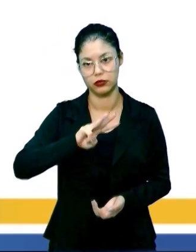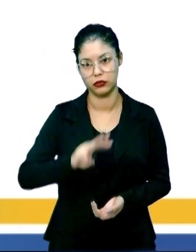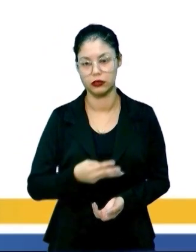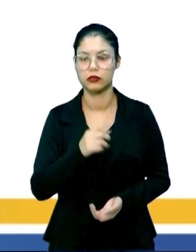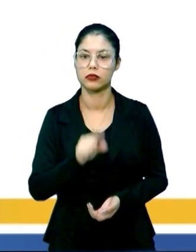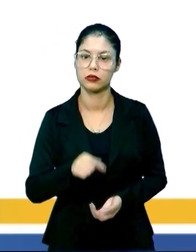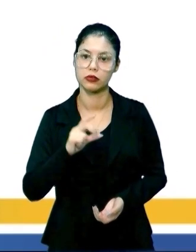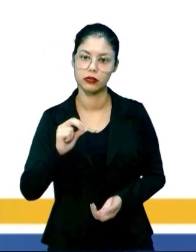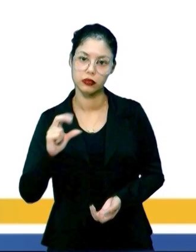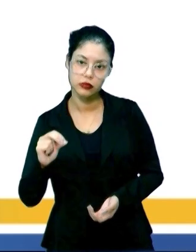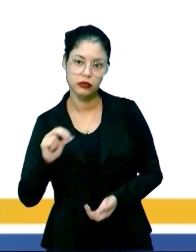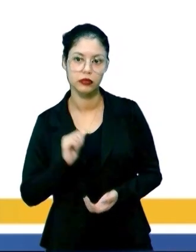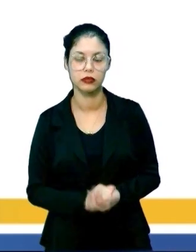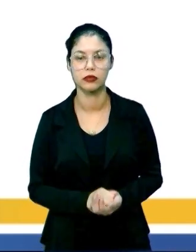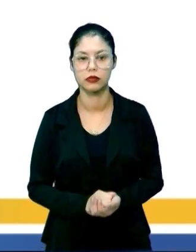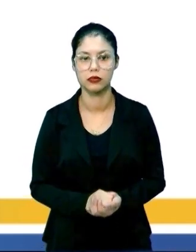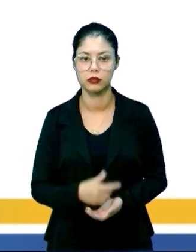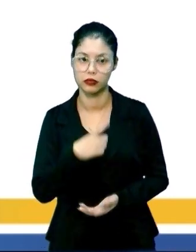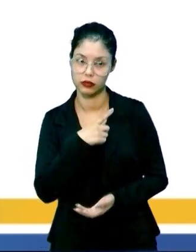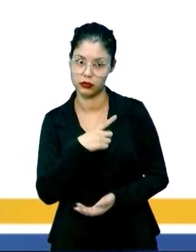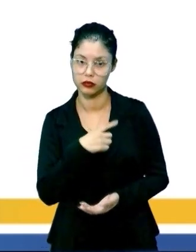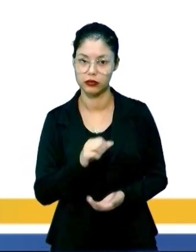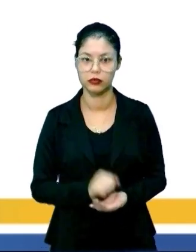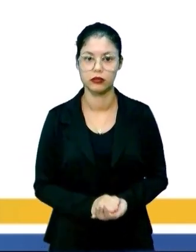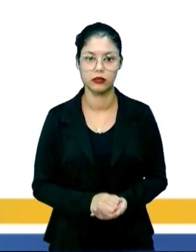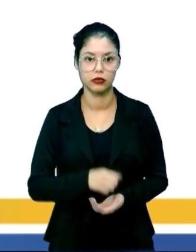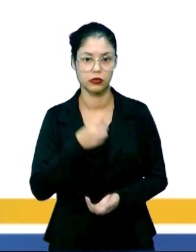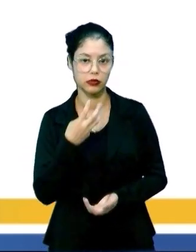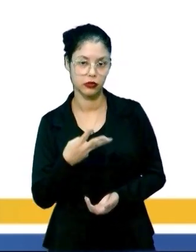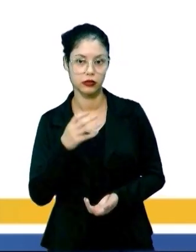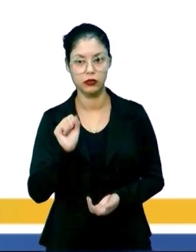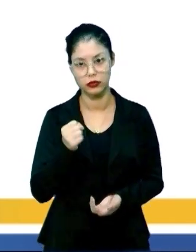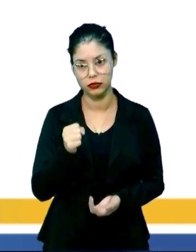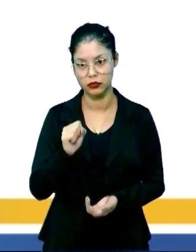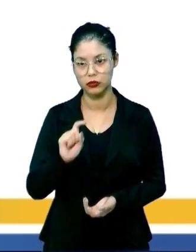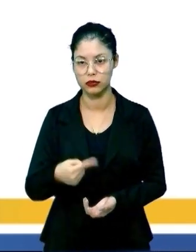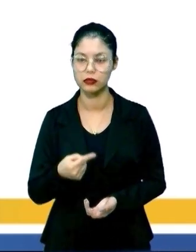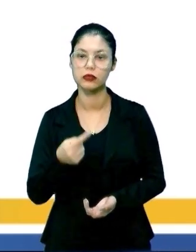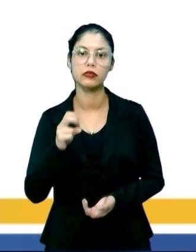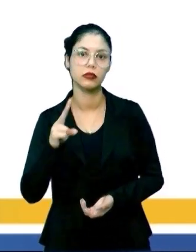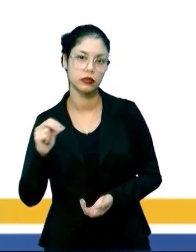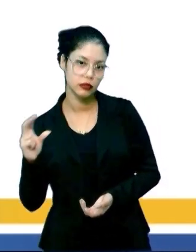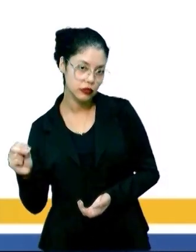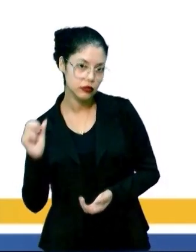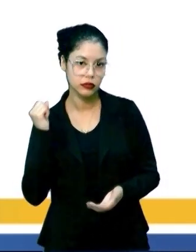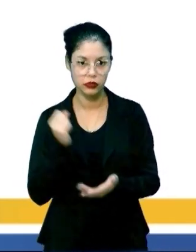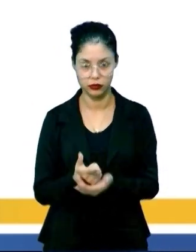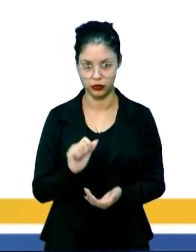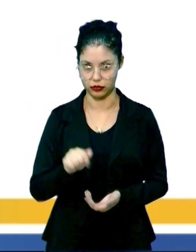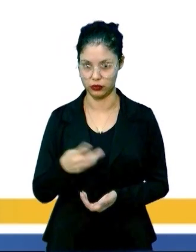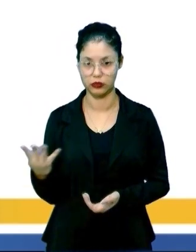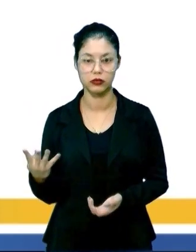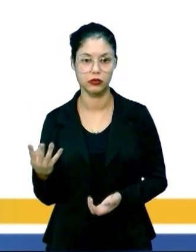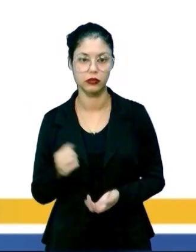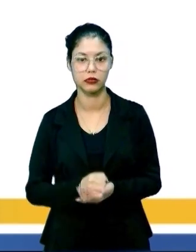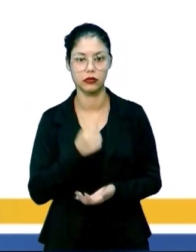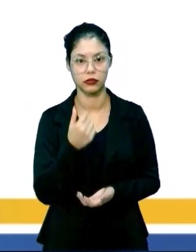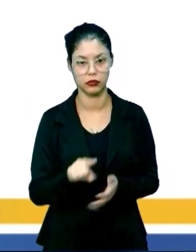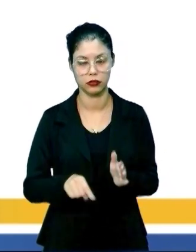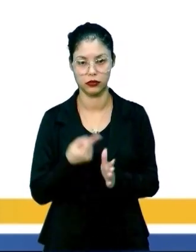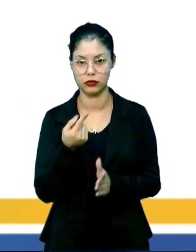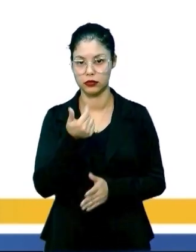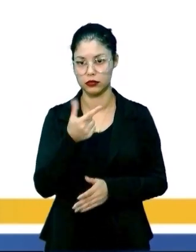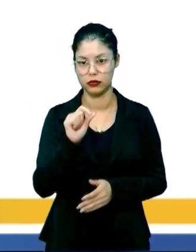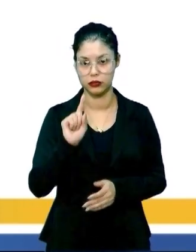nesse primeiro semestre, teria R$ 38.500. E aí ele pagaria a